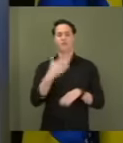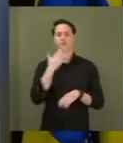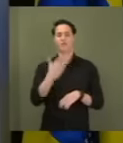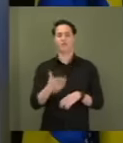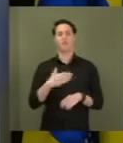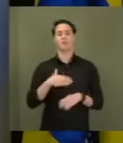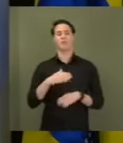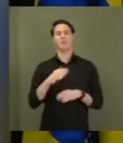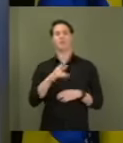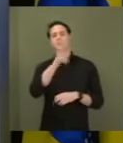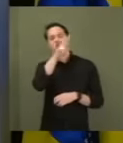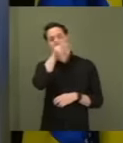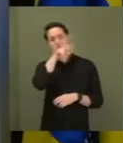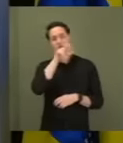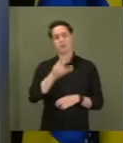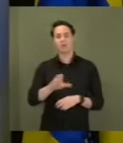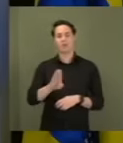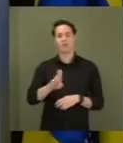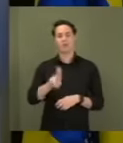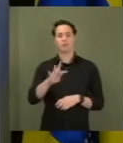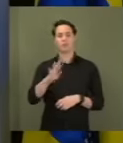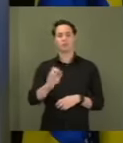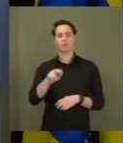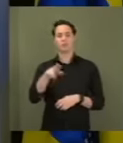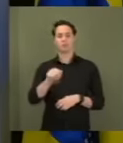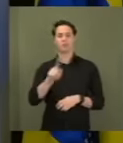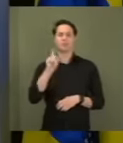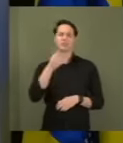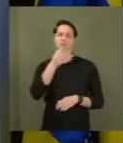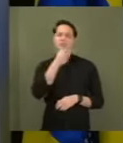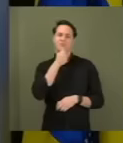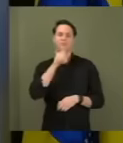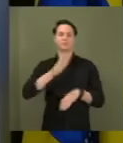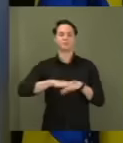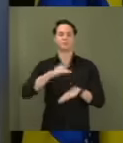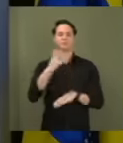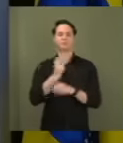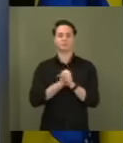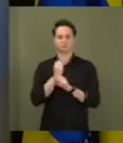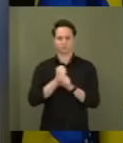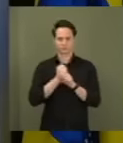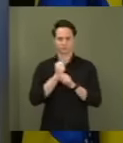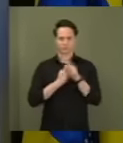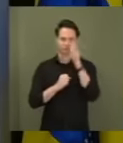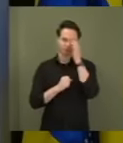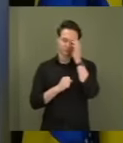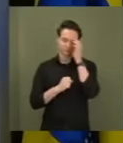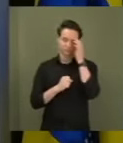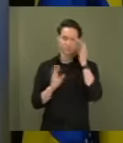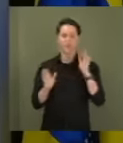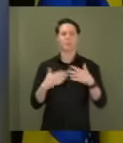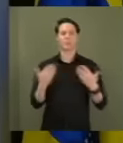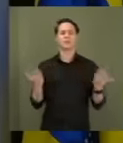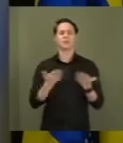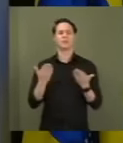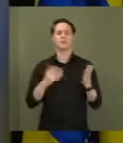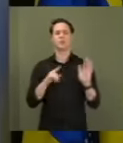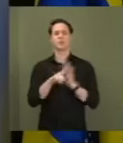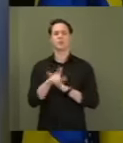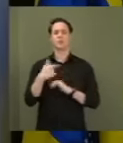Butantan, que ainda deve demorar, no mínimo, mais 2 anos. A pergunta que eu